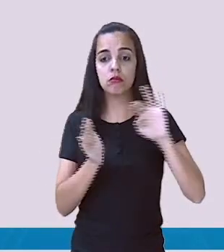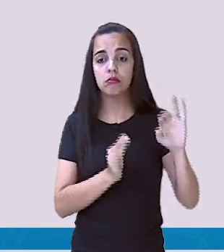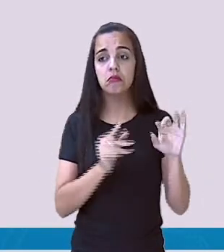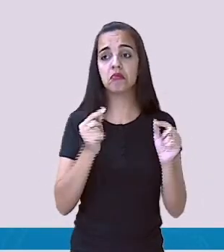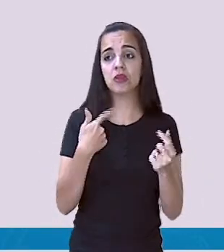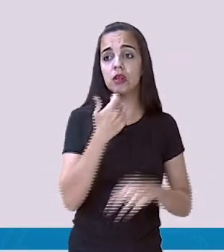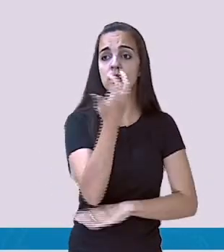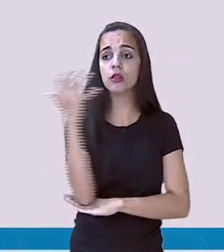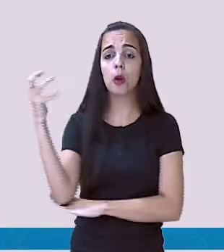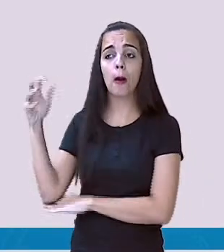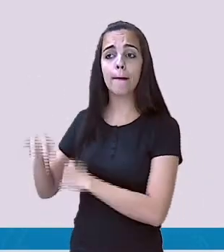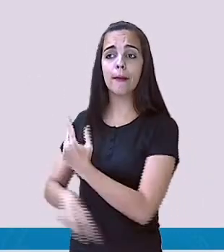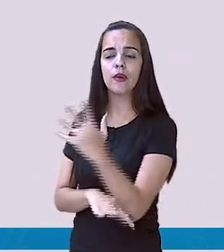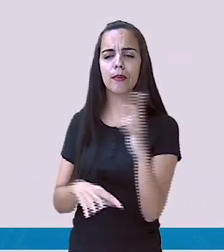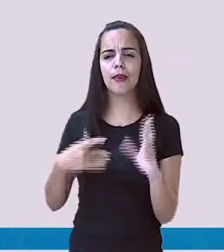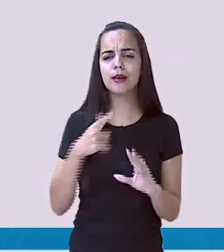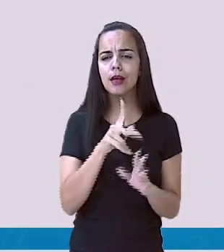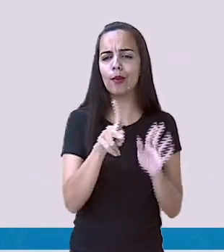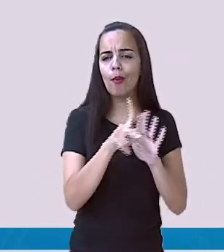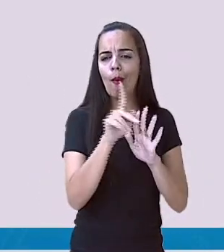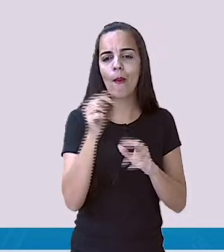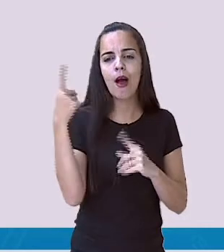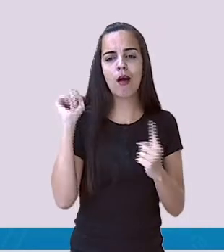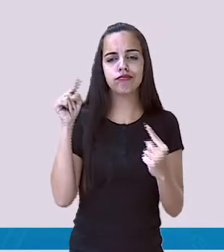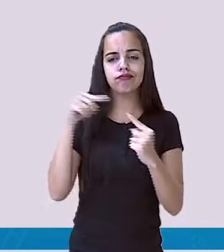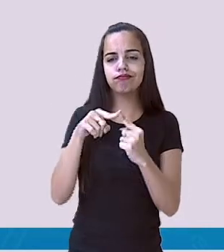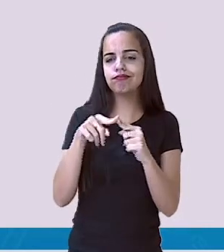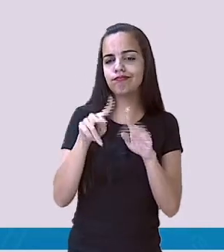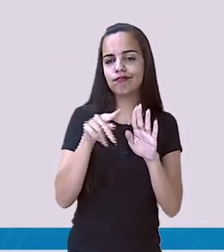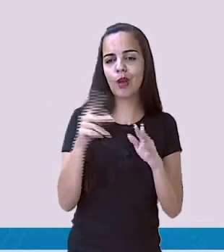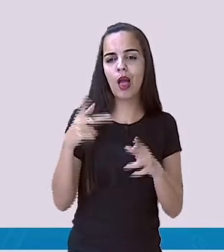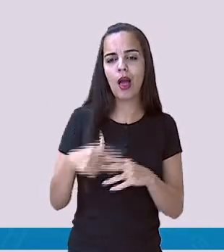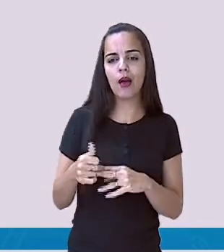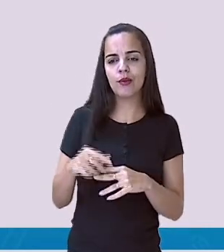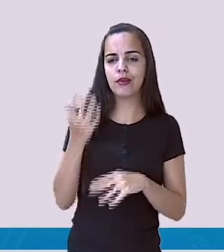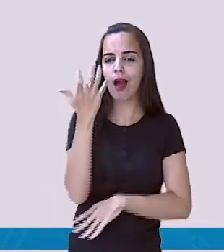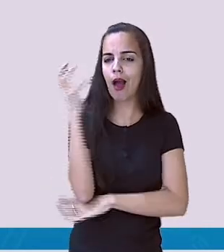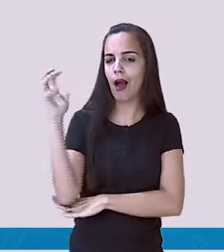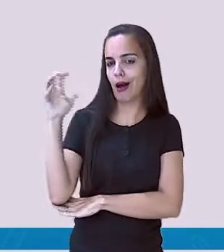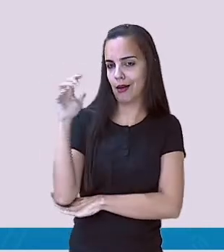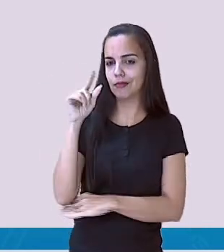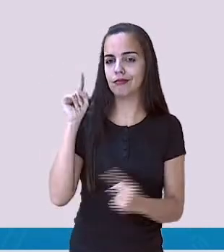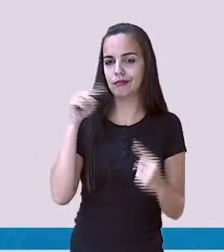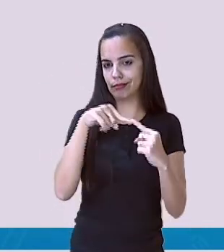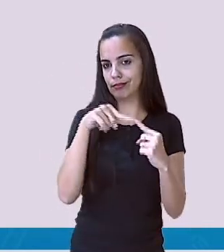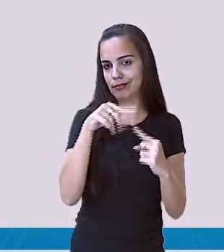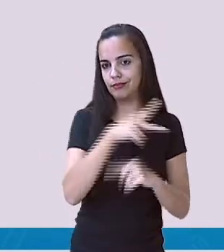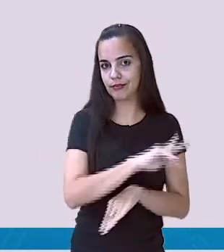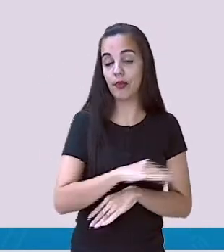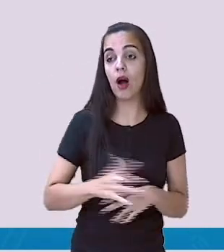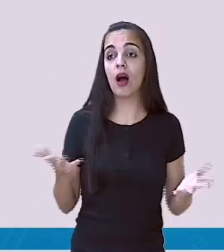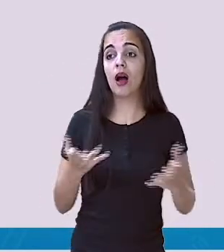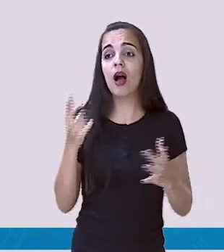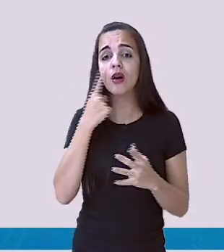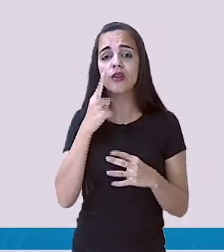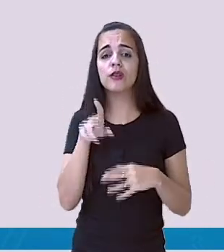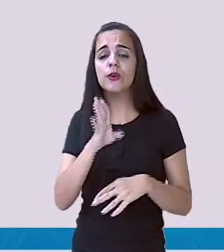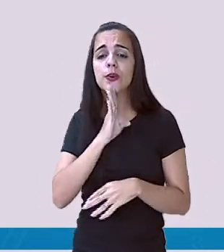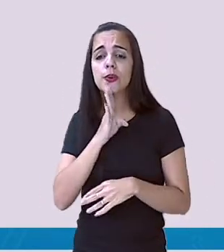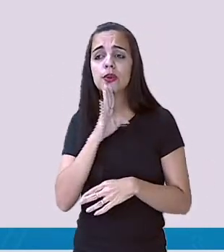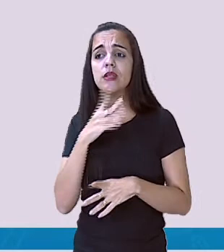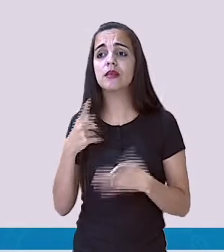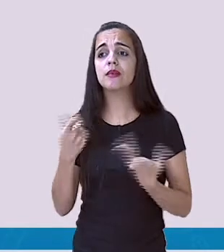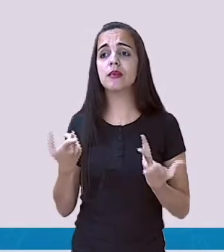pouquinho dessa paisagem natural lá que a gente estava vendo e vai vir para as cidades. Então vamos observar algumas coisas